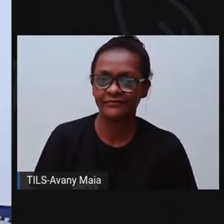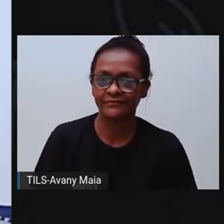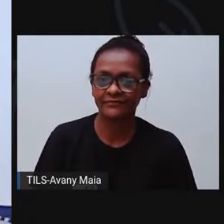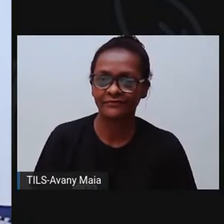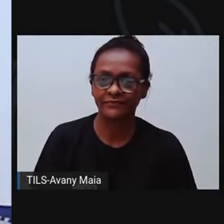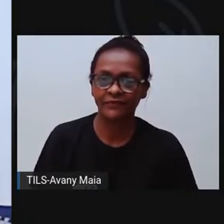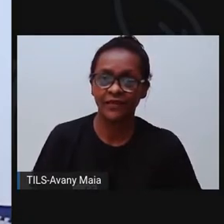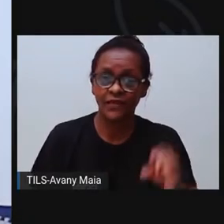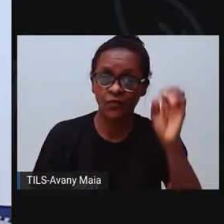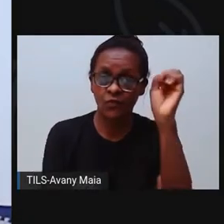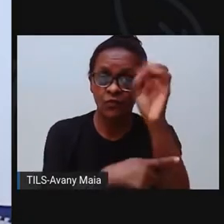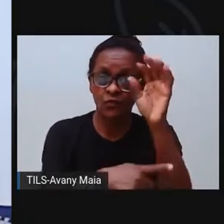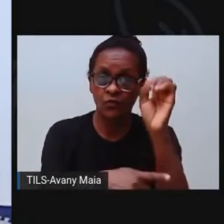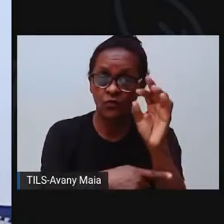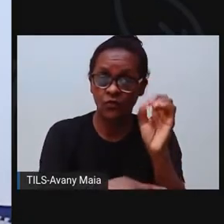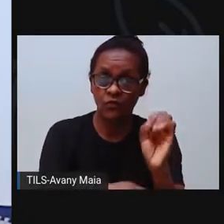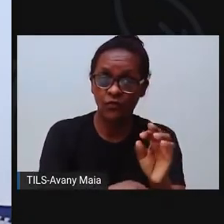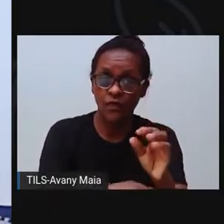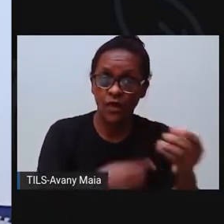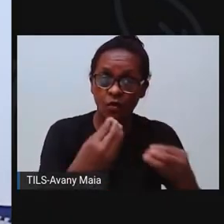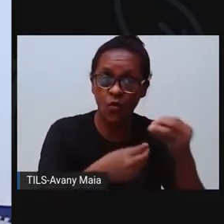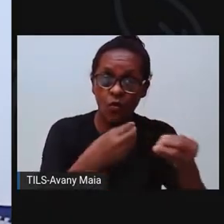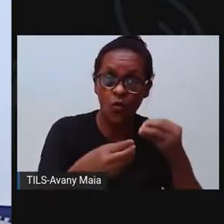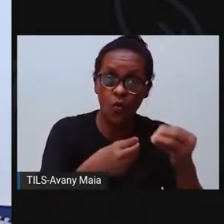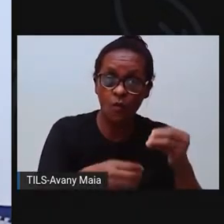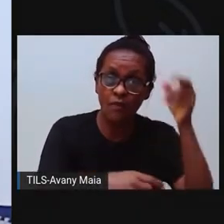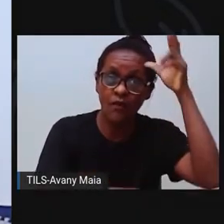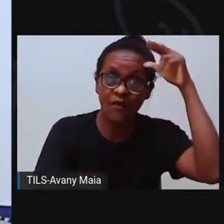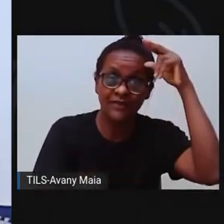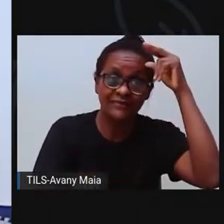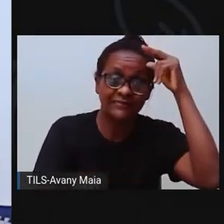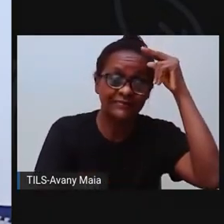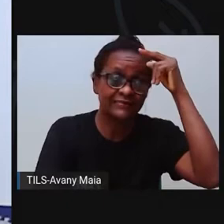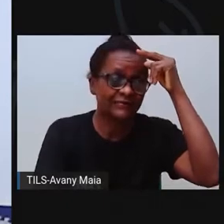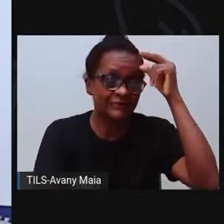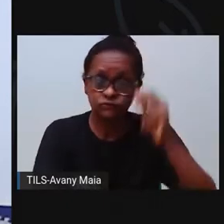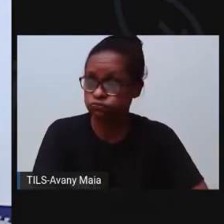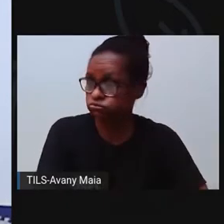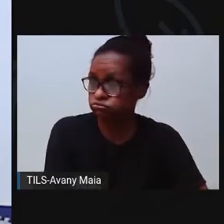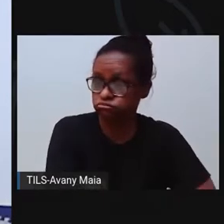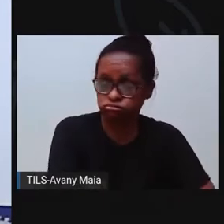No trânsito, o coelhinho logo perdia a paciência e